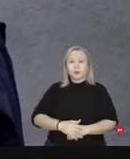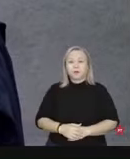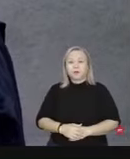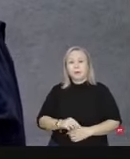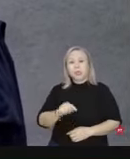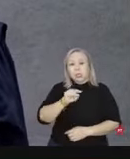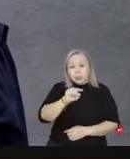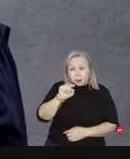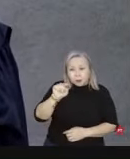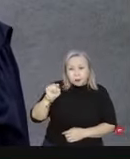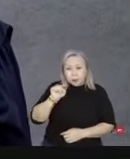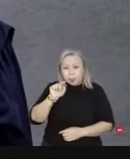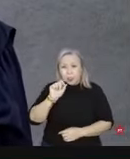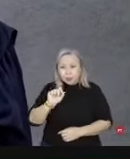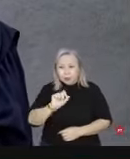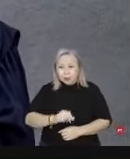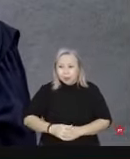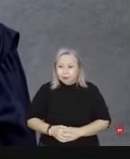daqueles,